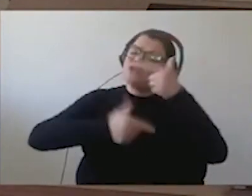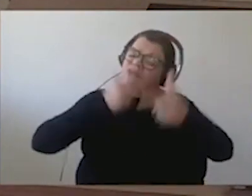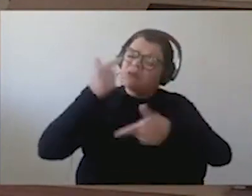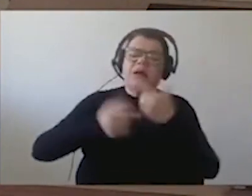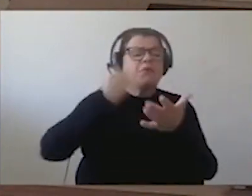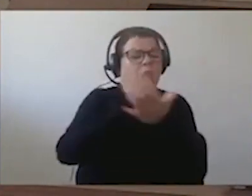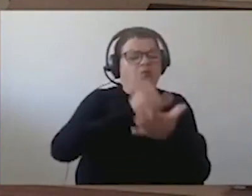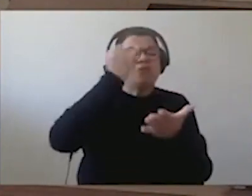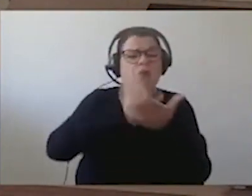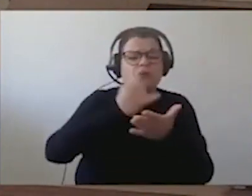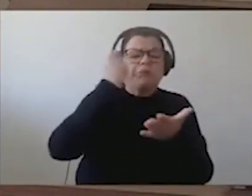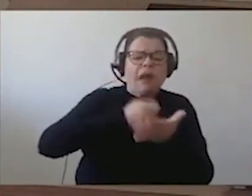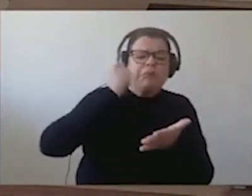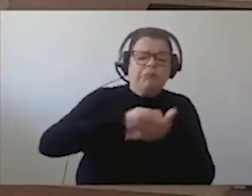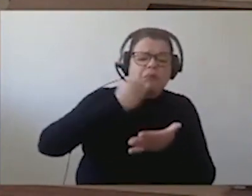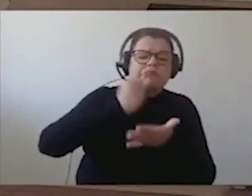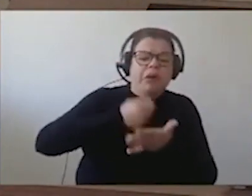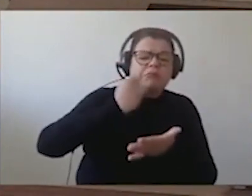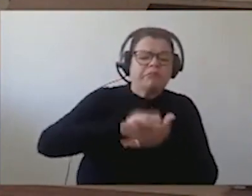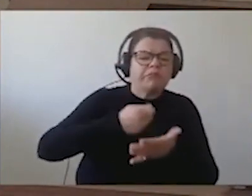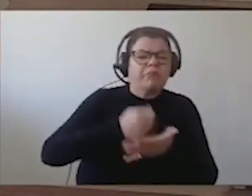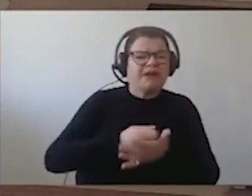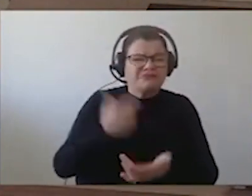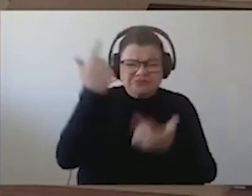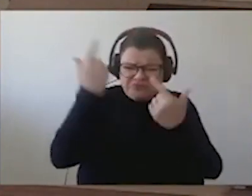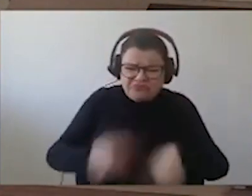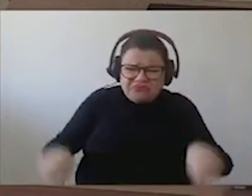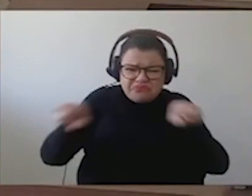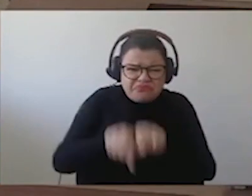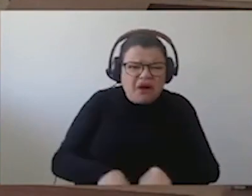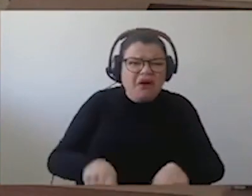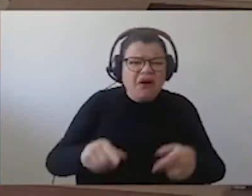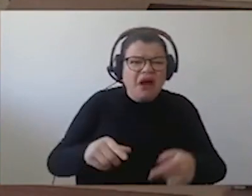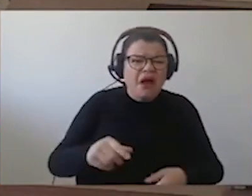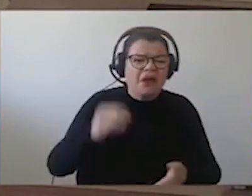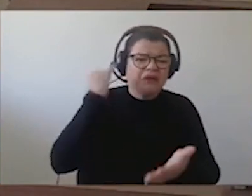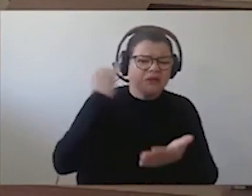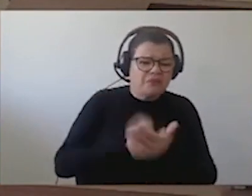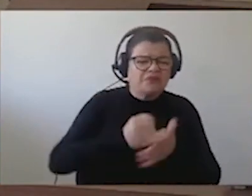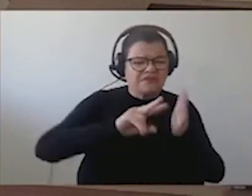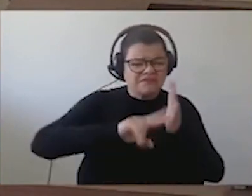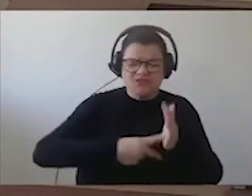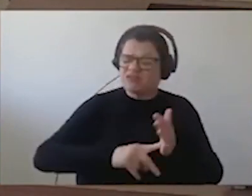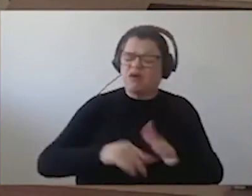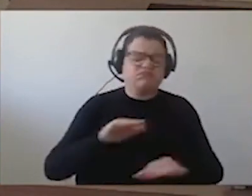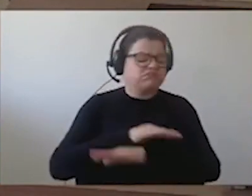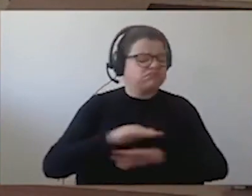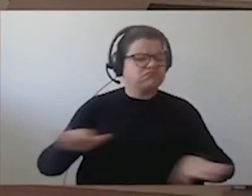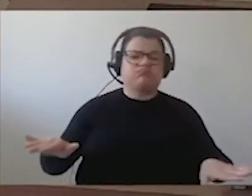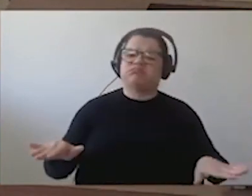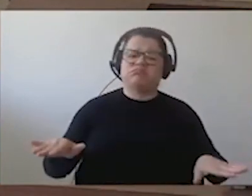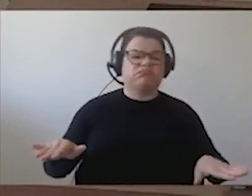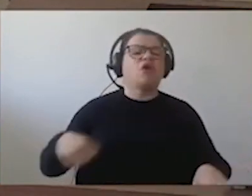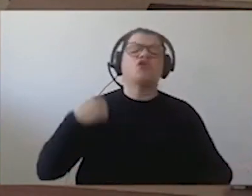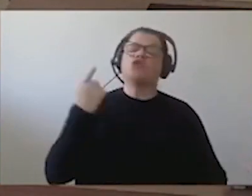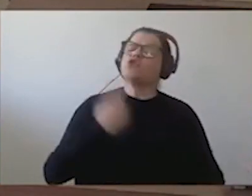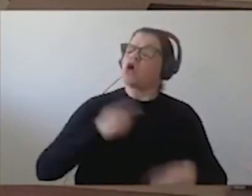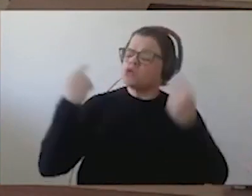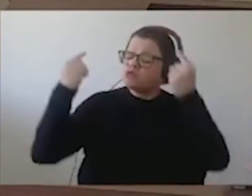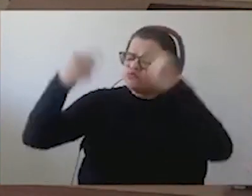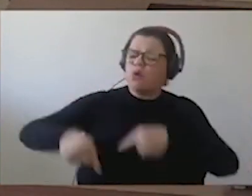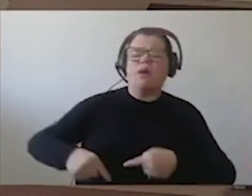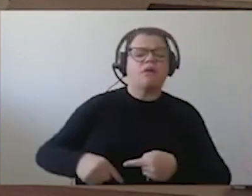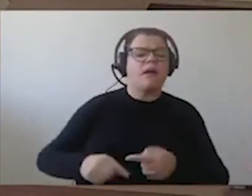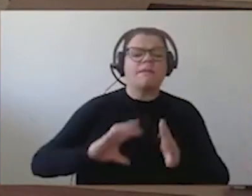ter, novamente, mais um imposto nas costas do trabalhador. Então, nós somos contra, nós, o Partido Novo, somos contra,